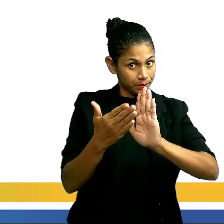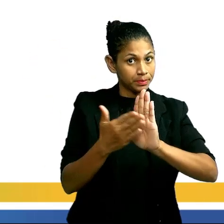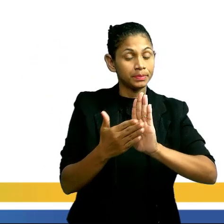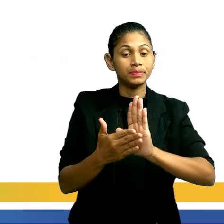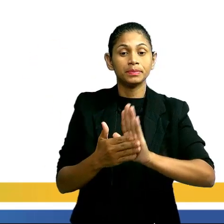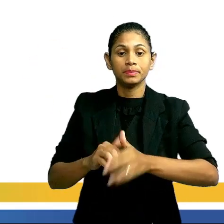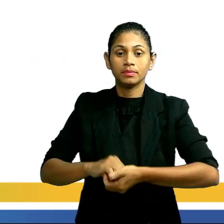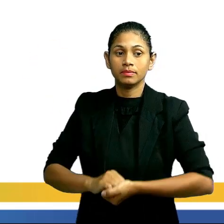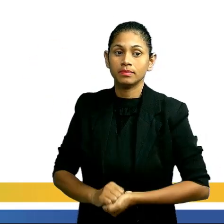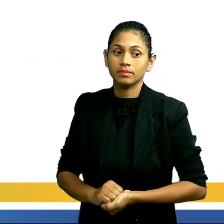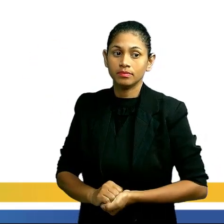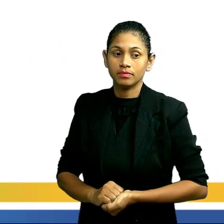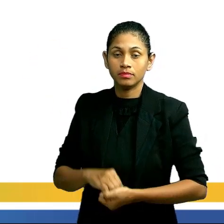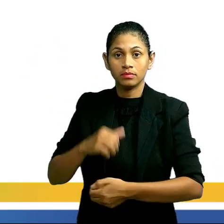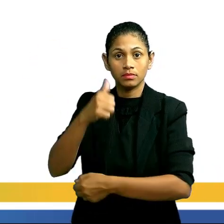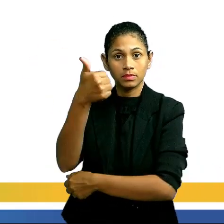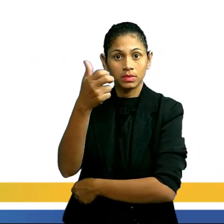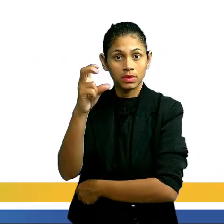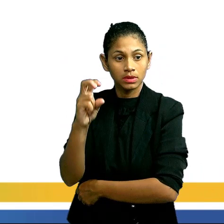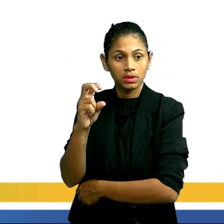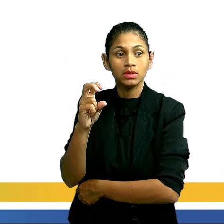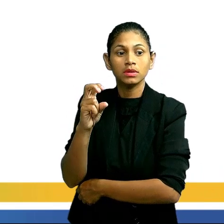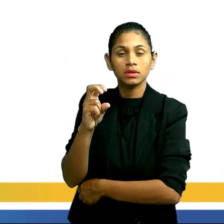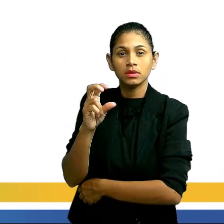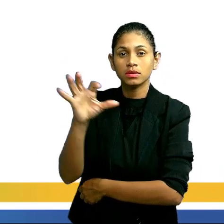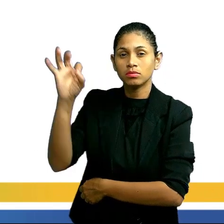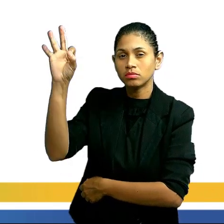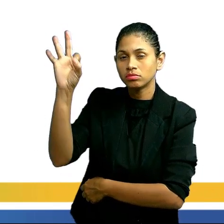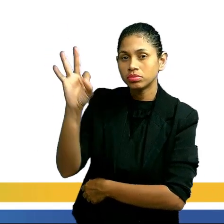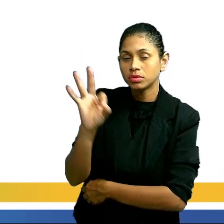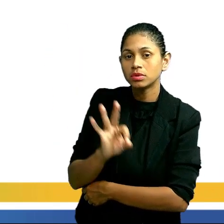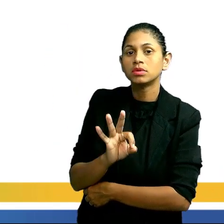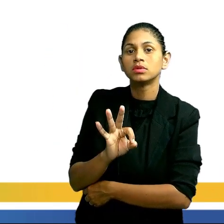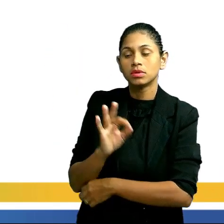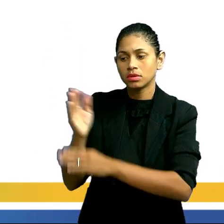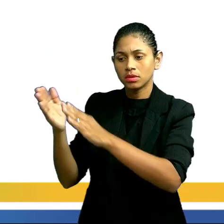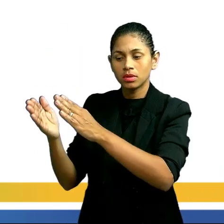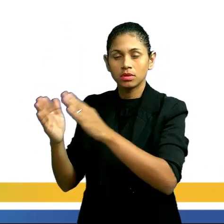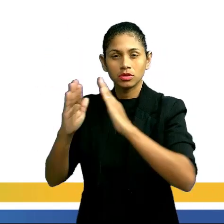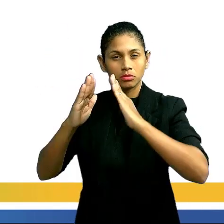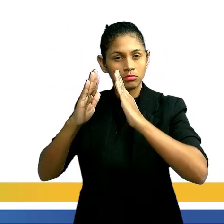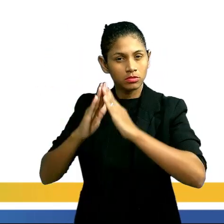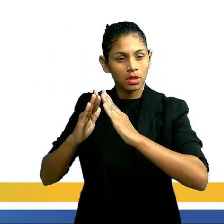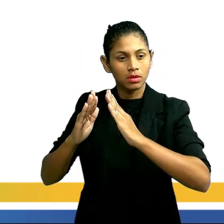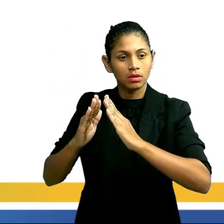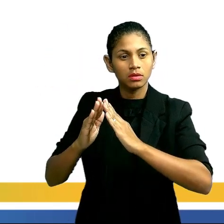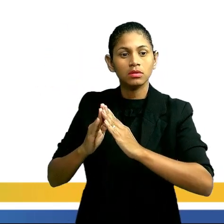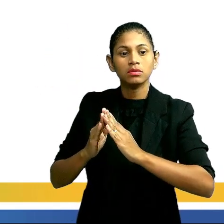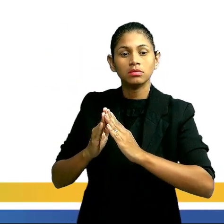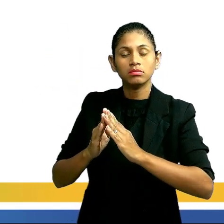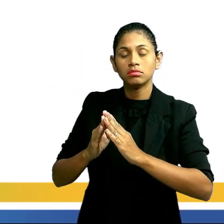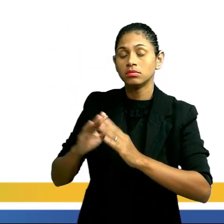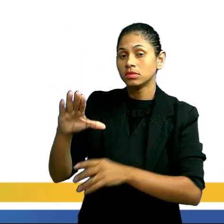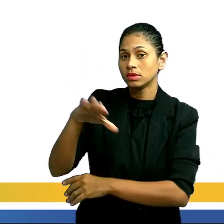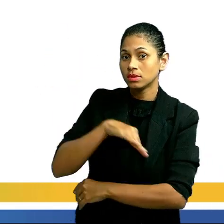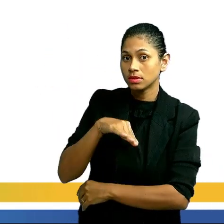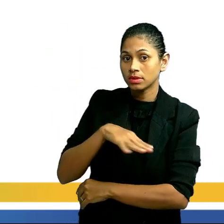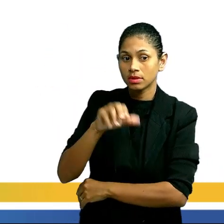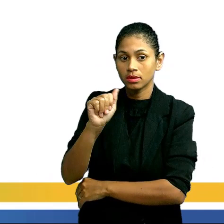lá, 15% com hospedagem na cidade A. Nós temos então, vai ser 1.800 a